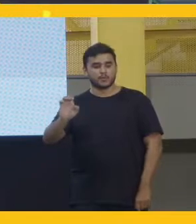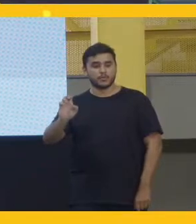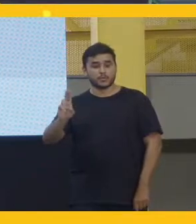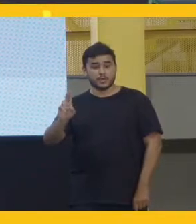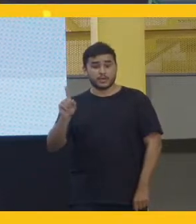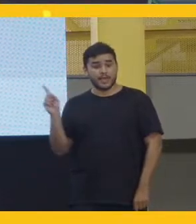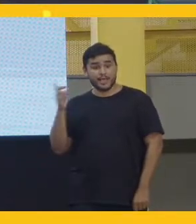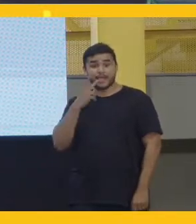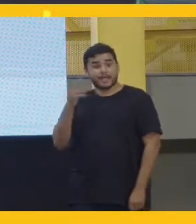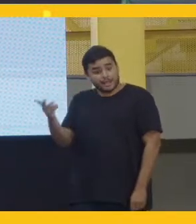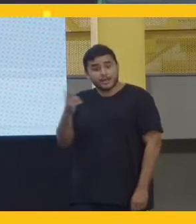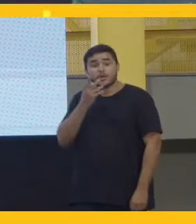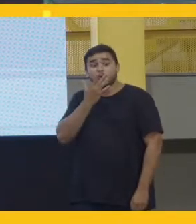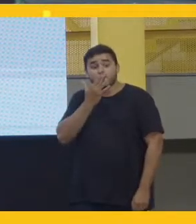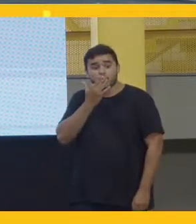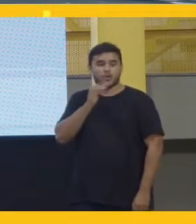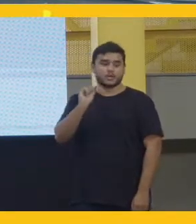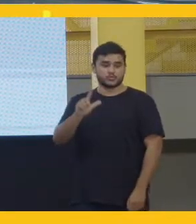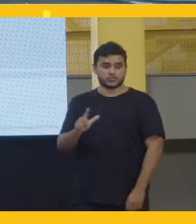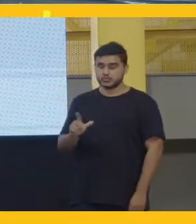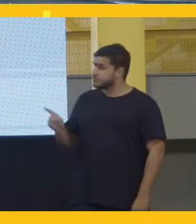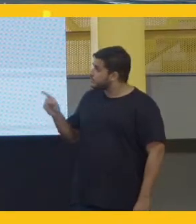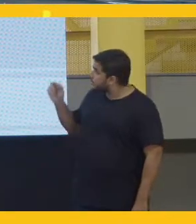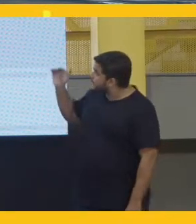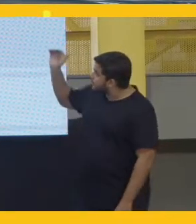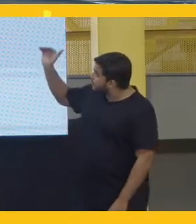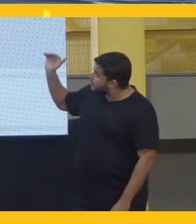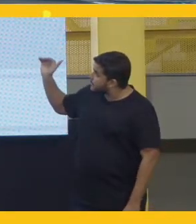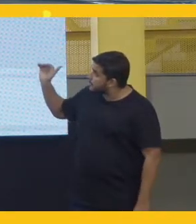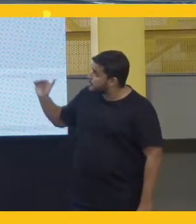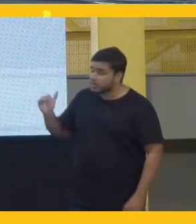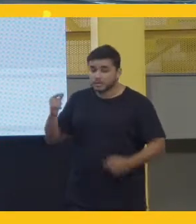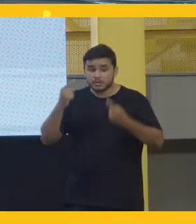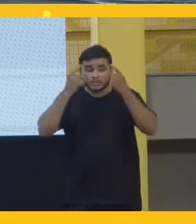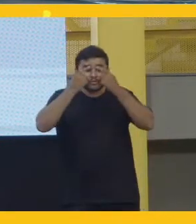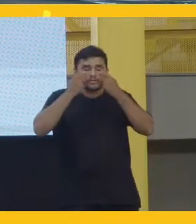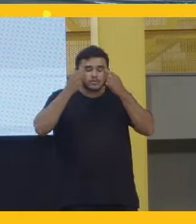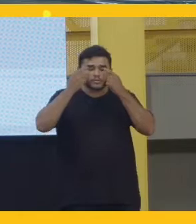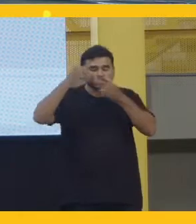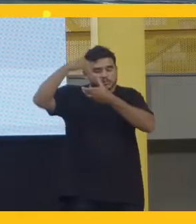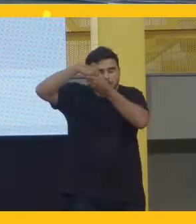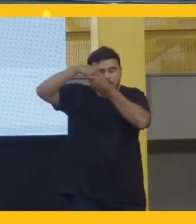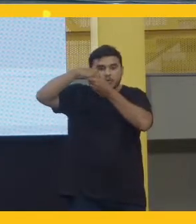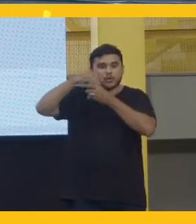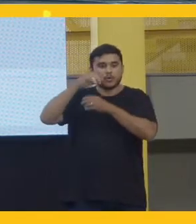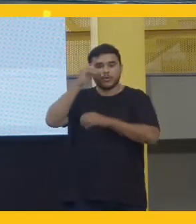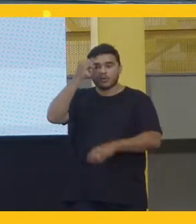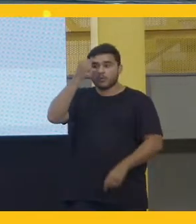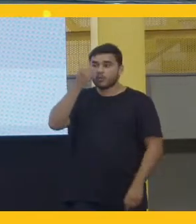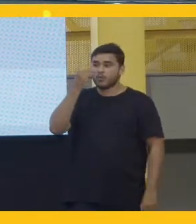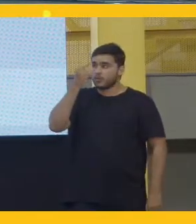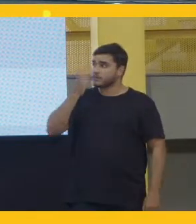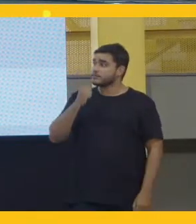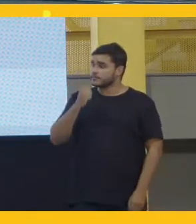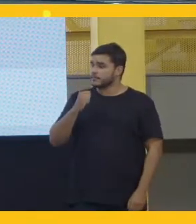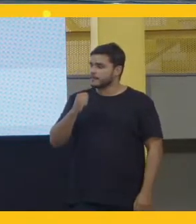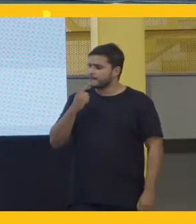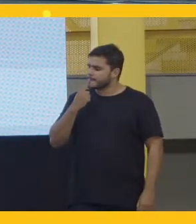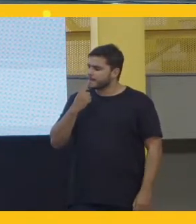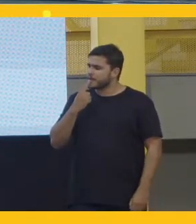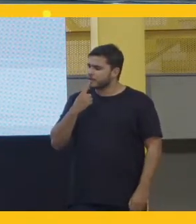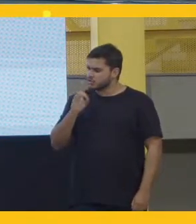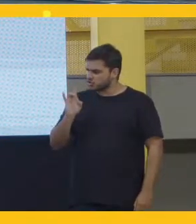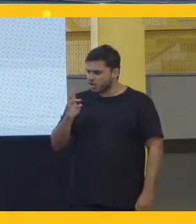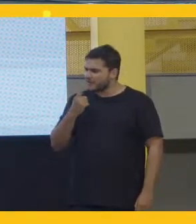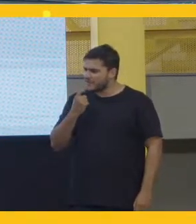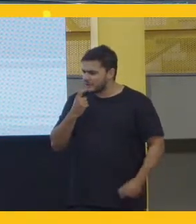green. É desse jeito que funciona o nosso olho. Mas aí vem uma pergunta cruel: e as outras